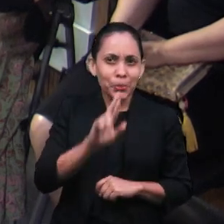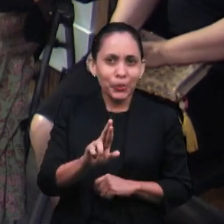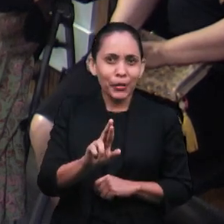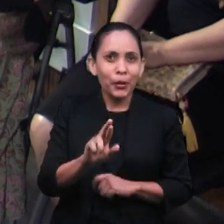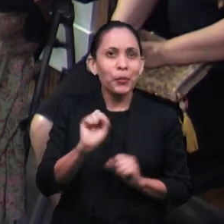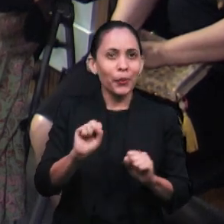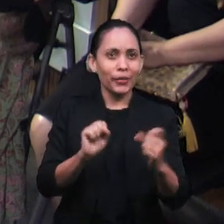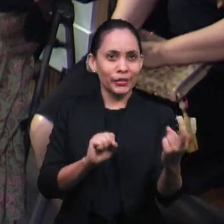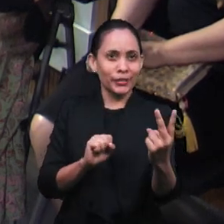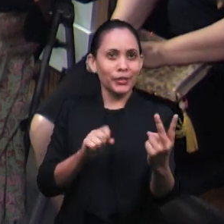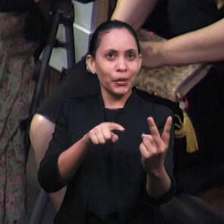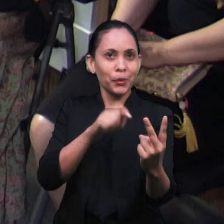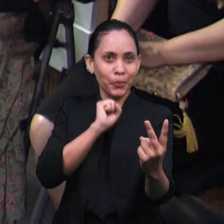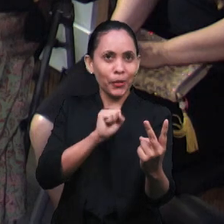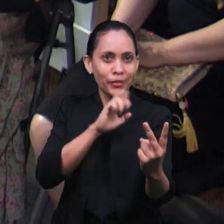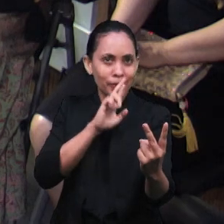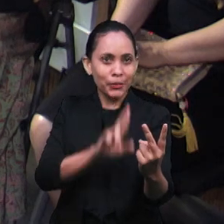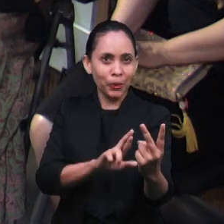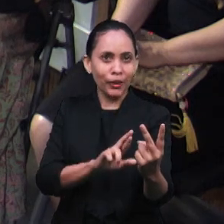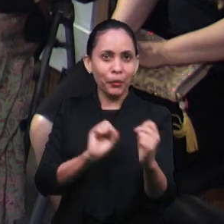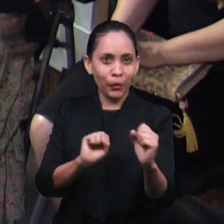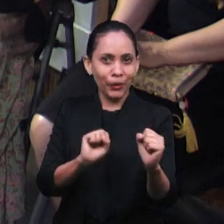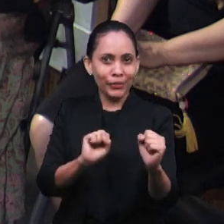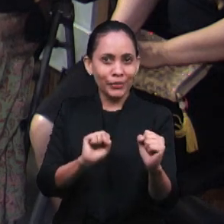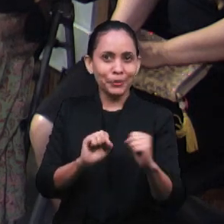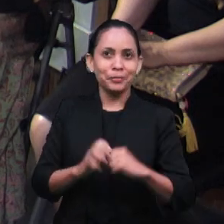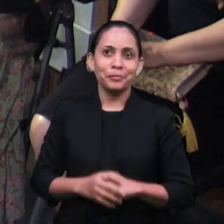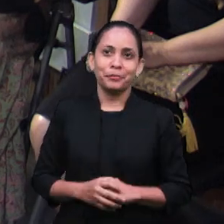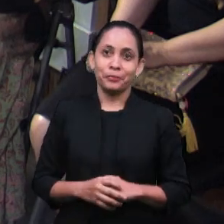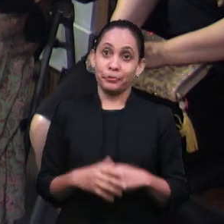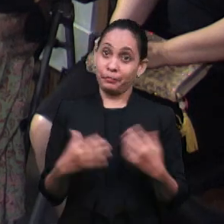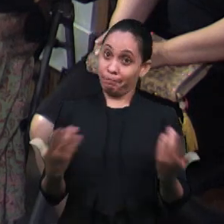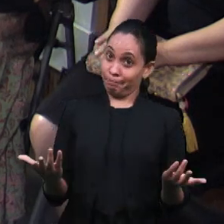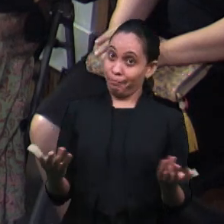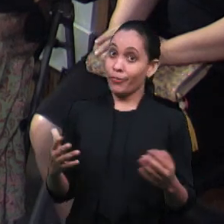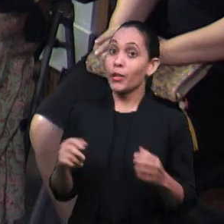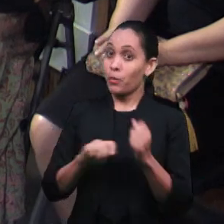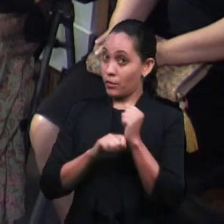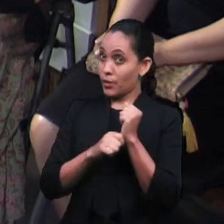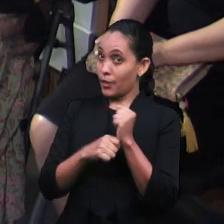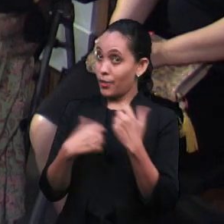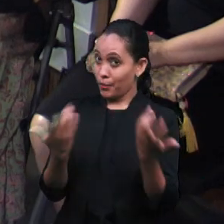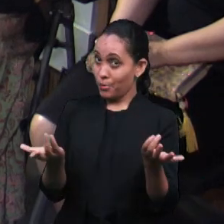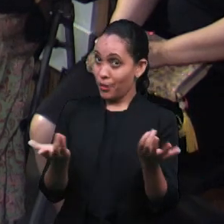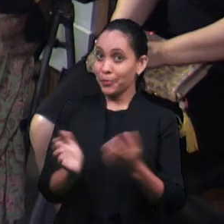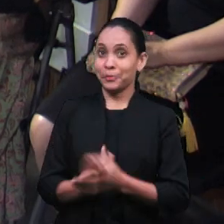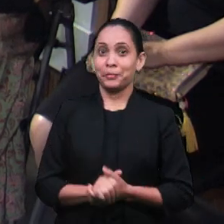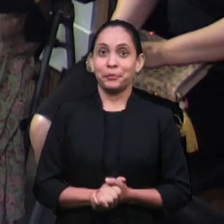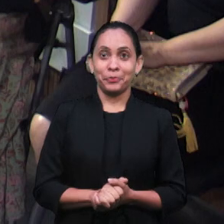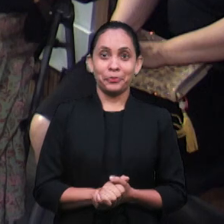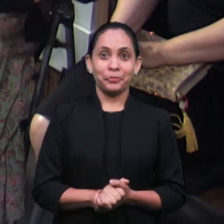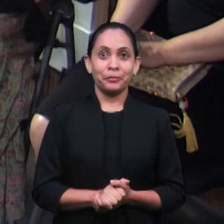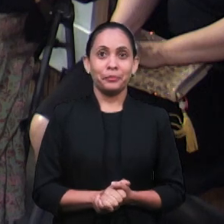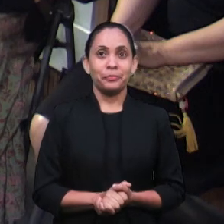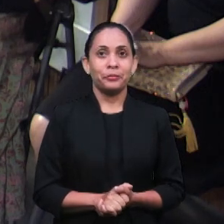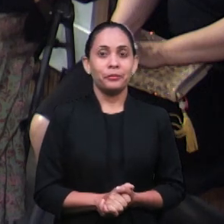lá. Vocês aí. Então, veja aqui. Qual foi o segredo? É o